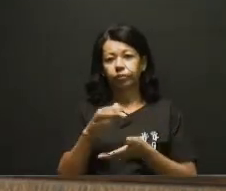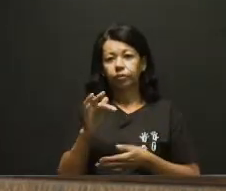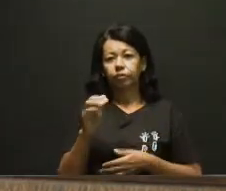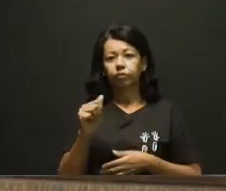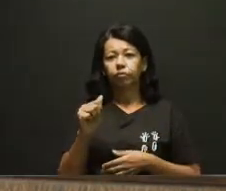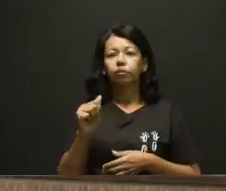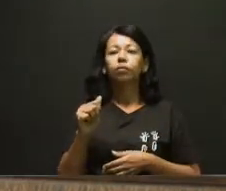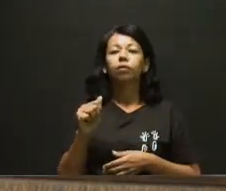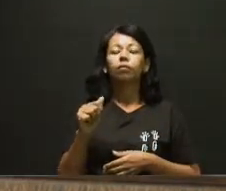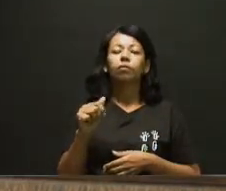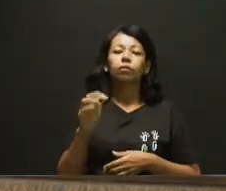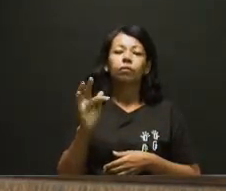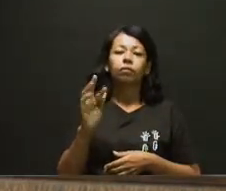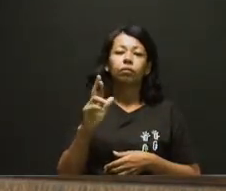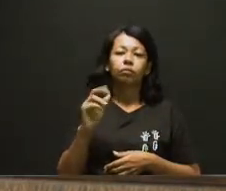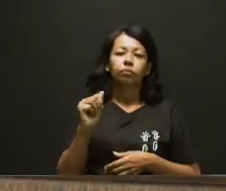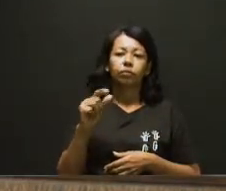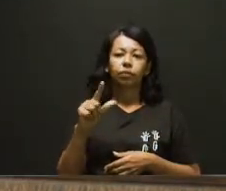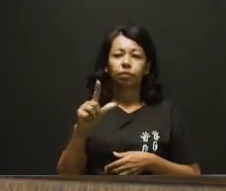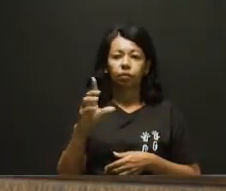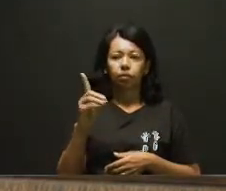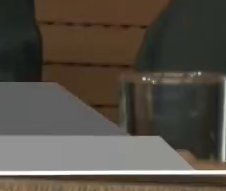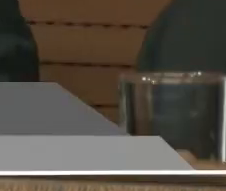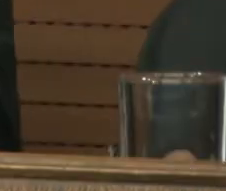cobrar quando o conselho